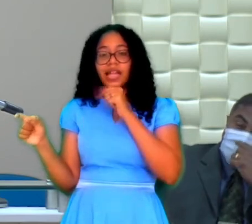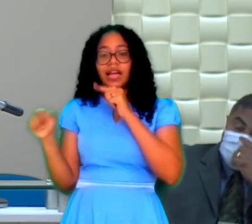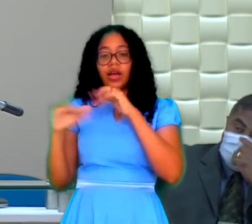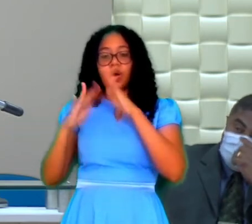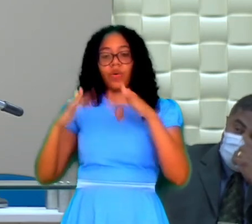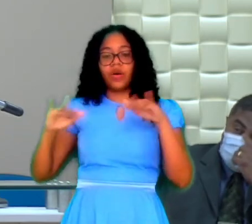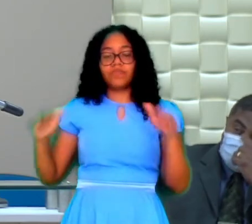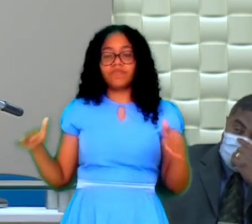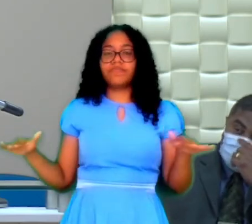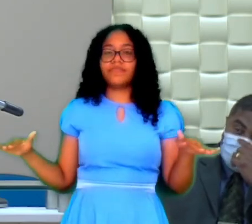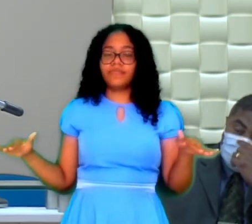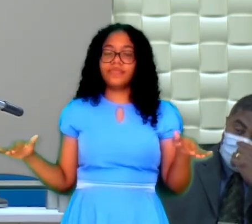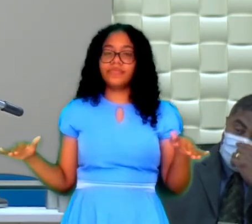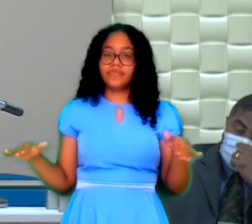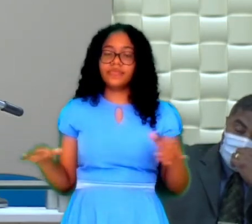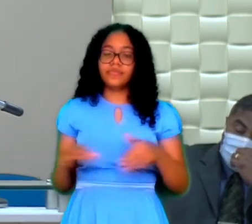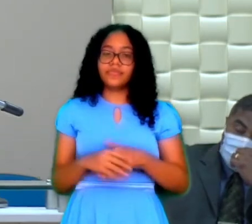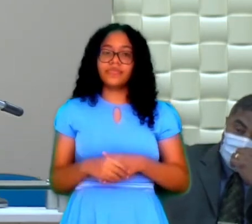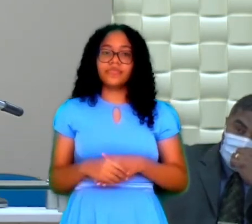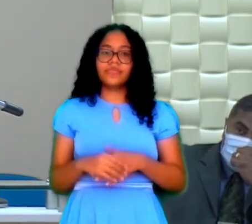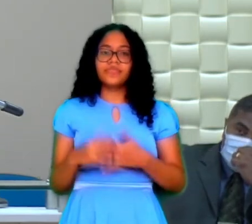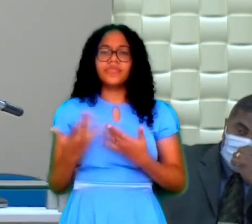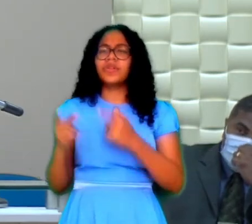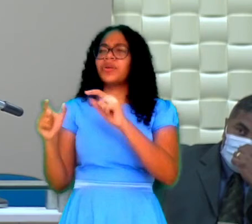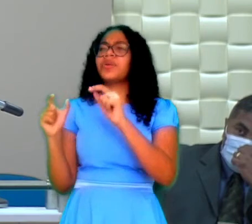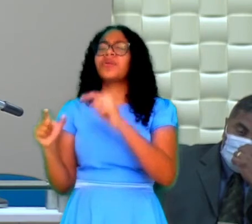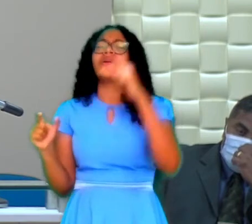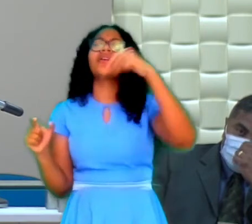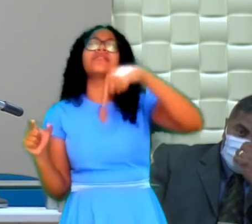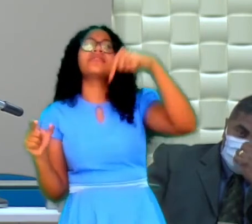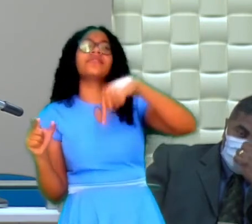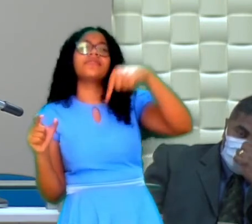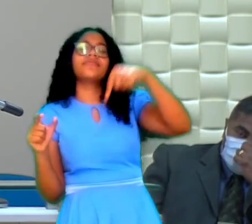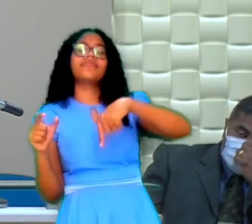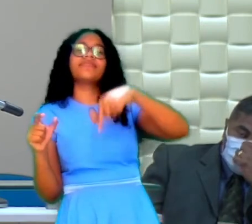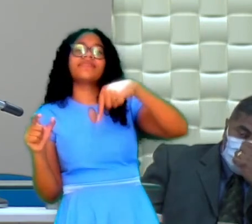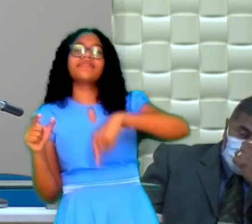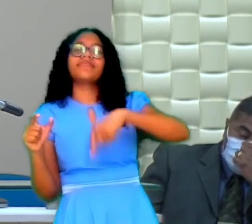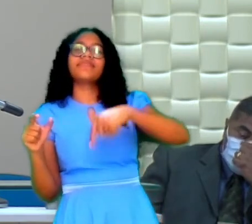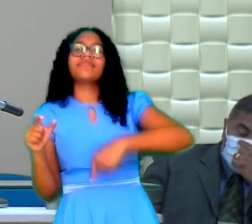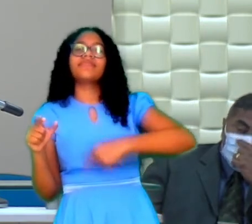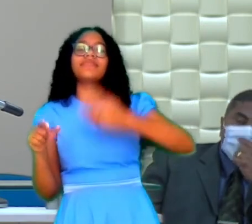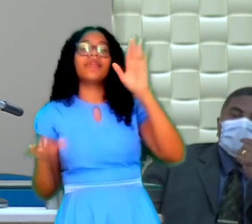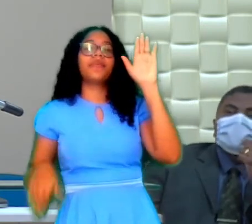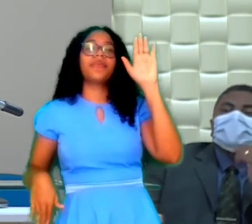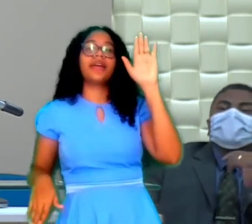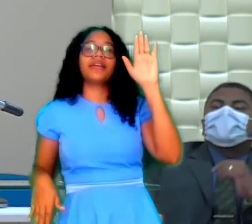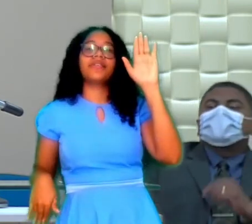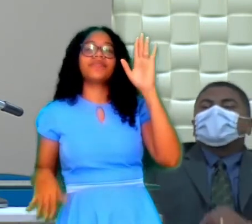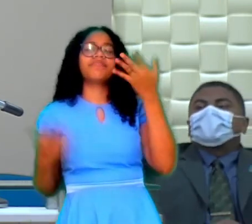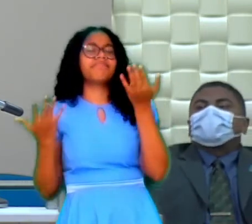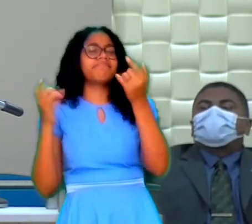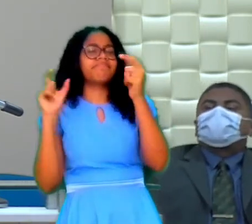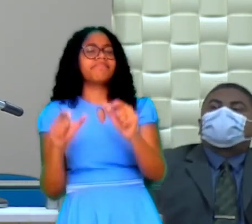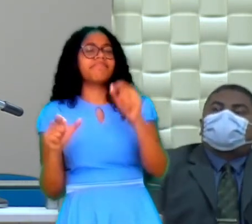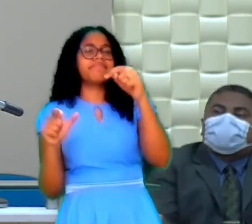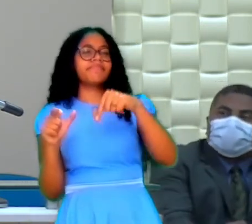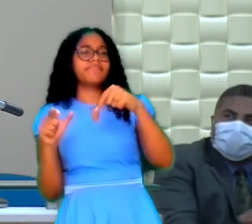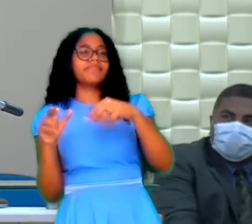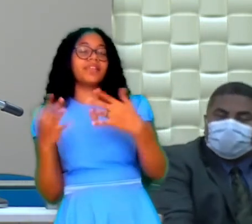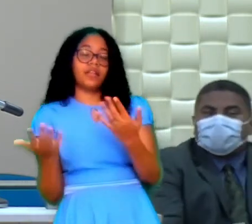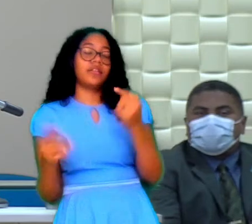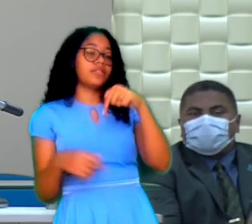o problema, se a gente não lançar ele ao mar, a gente vai morrer com ele. Agora nós pedimos a Ti, ó Deus, não imputes o sangue